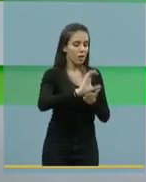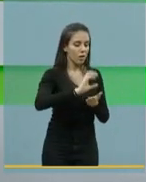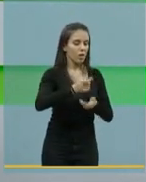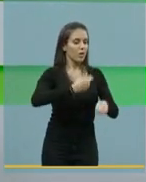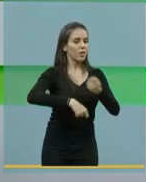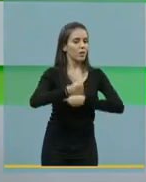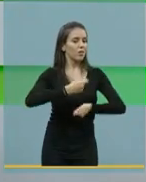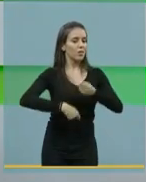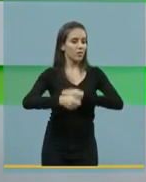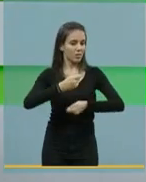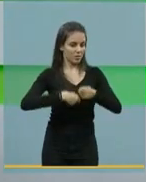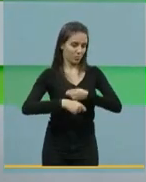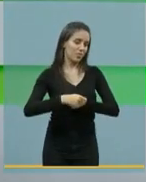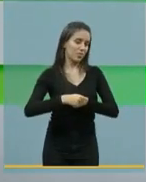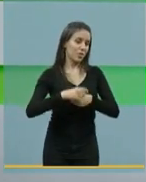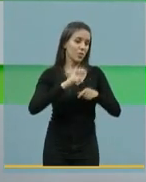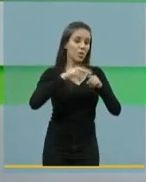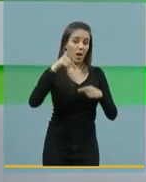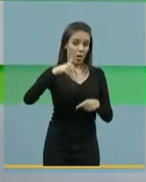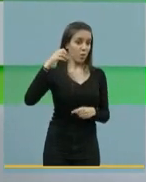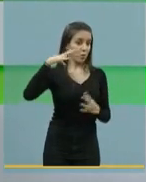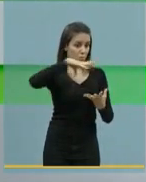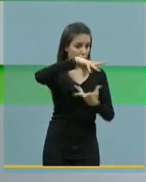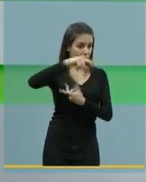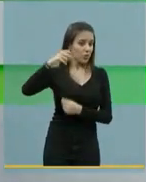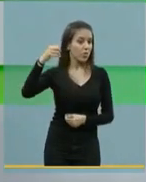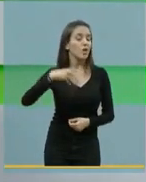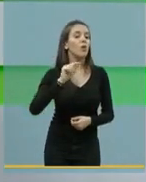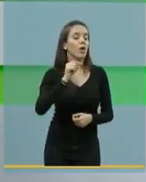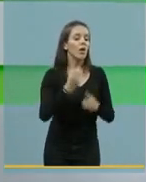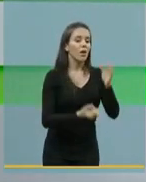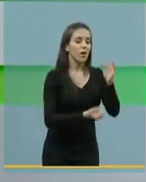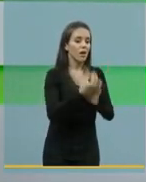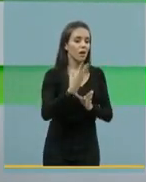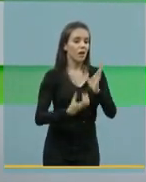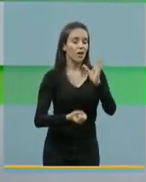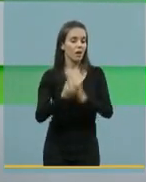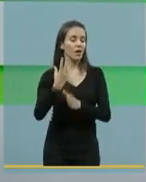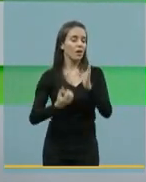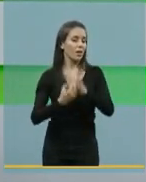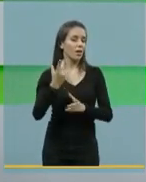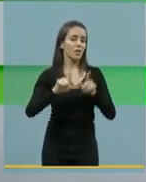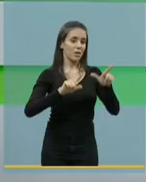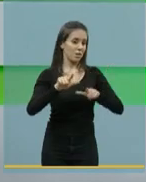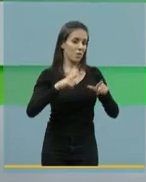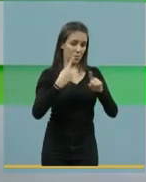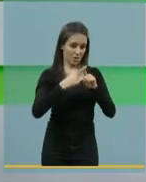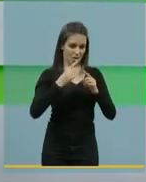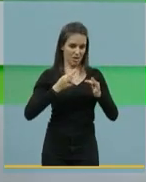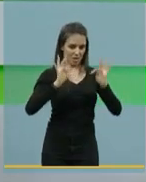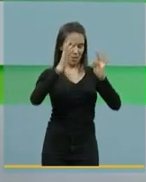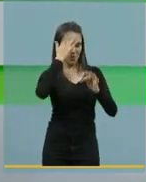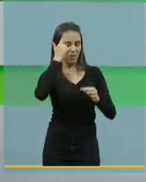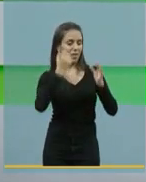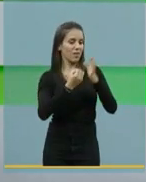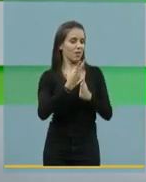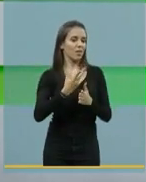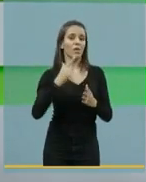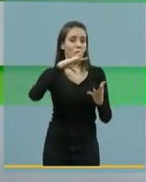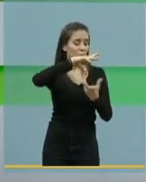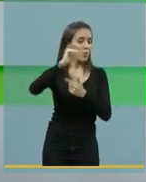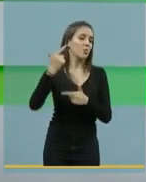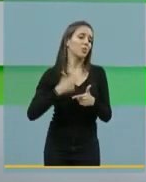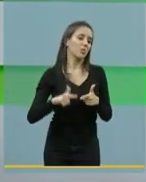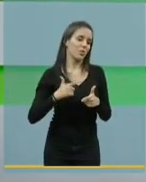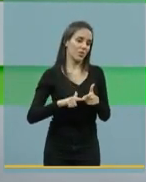porque o desafio do mundo moderno emprego emprego a tecnologia desempregada esse é o desafio do mundo inteiro